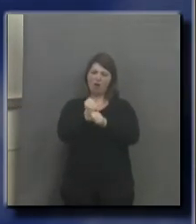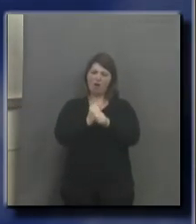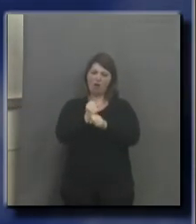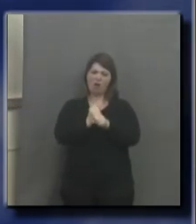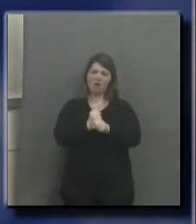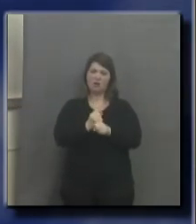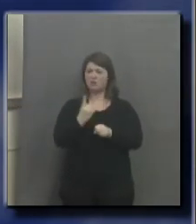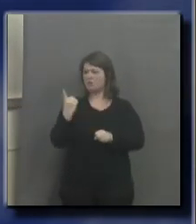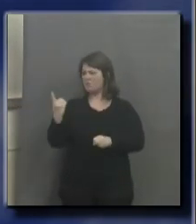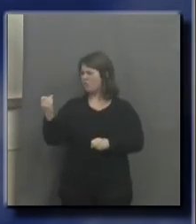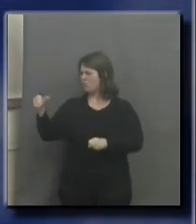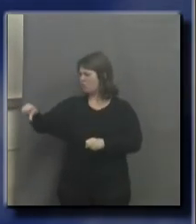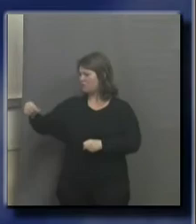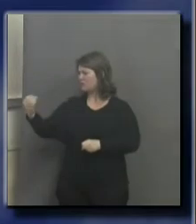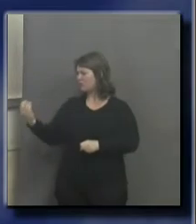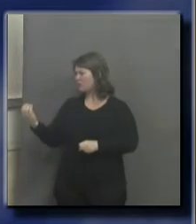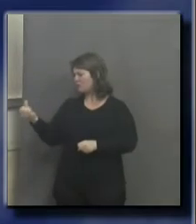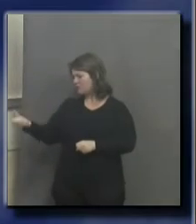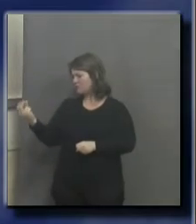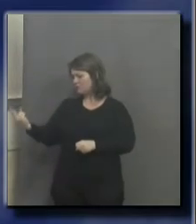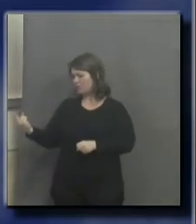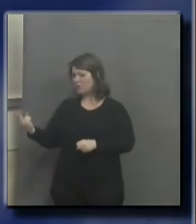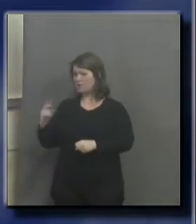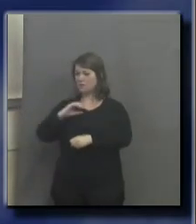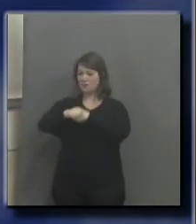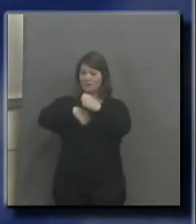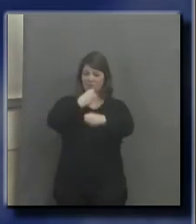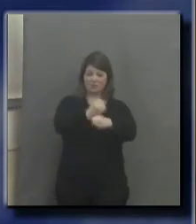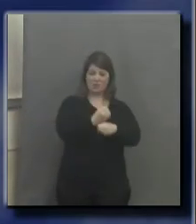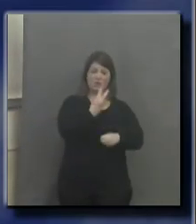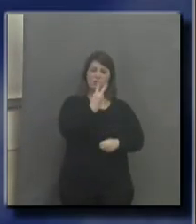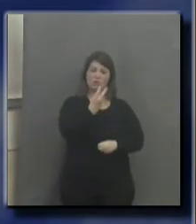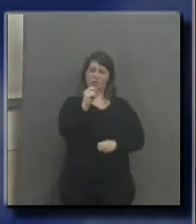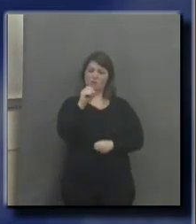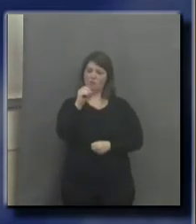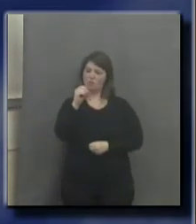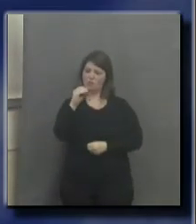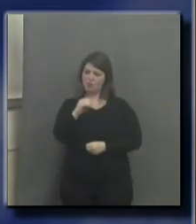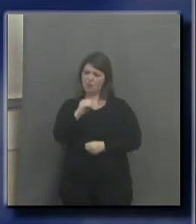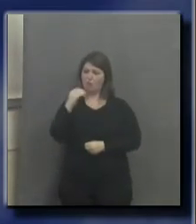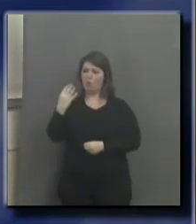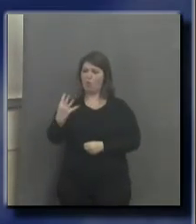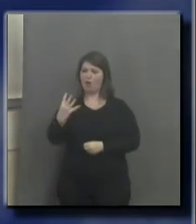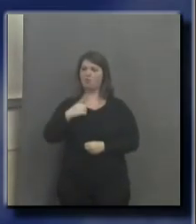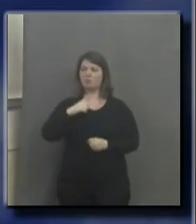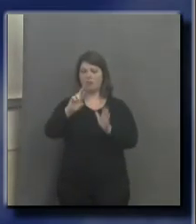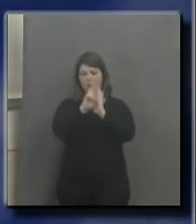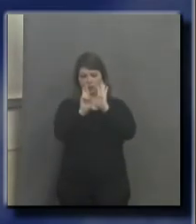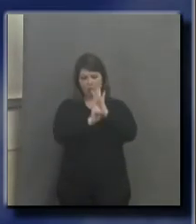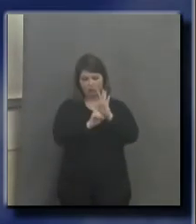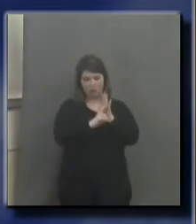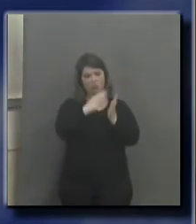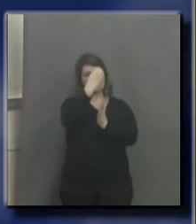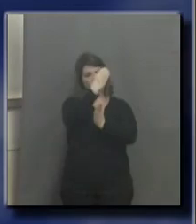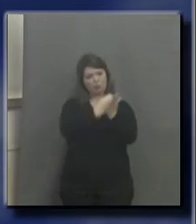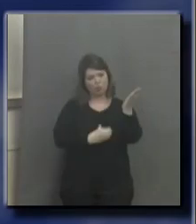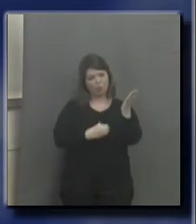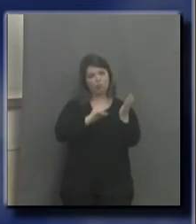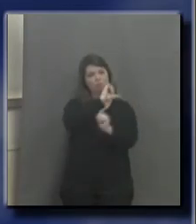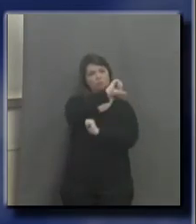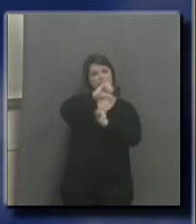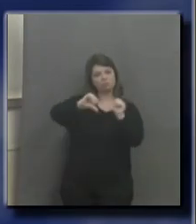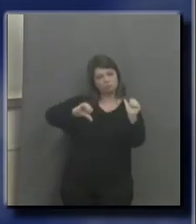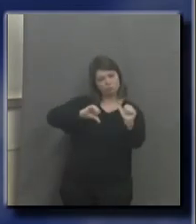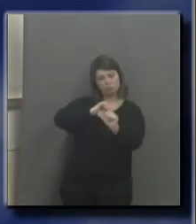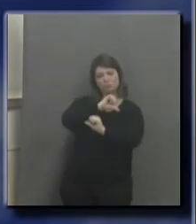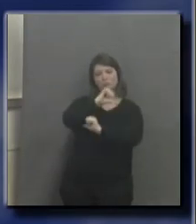estabelecido em 62, e só em 2004 é que nós tivemos, então, as diretrizes curriculares